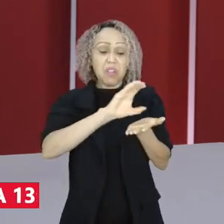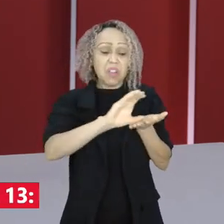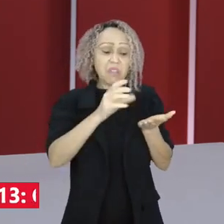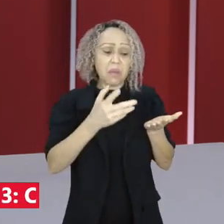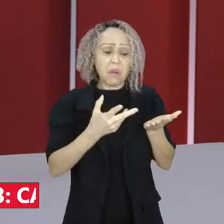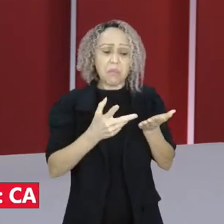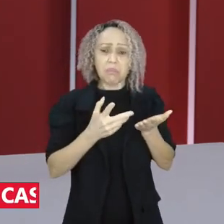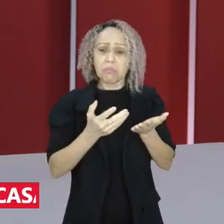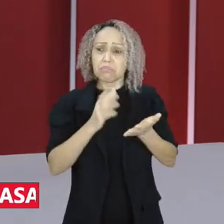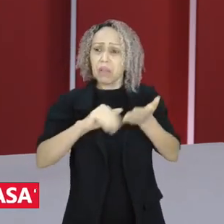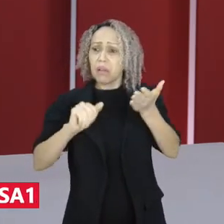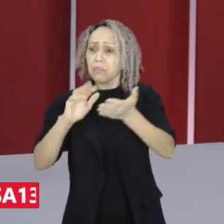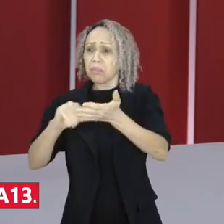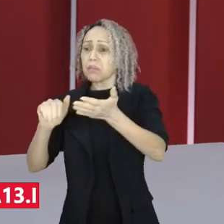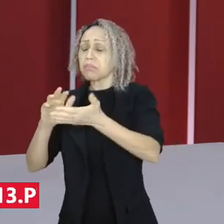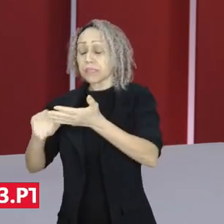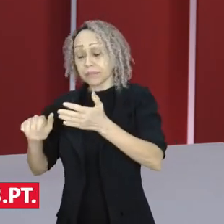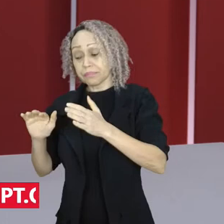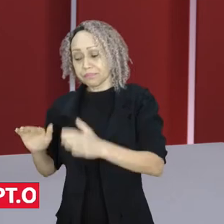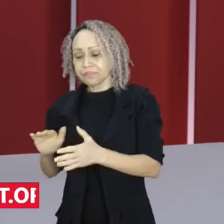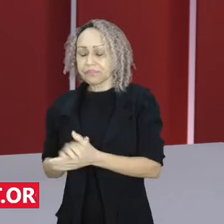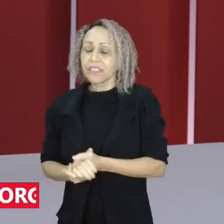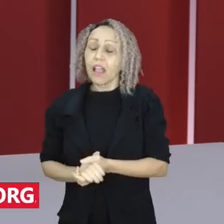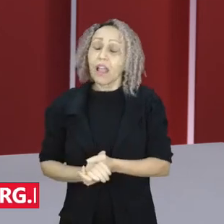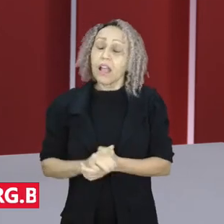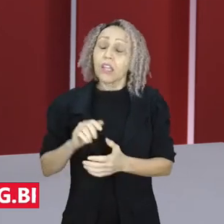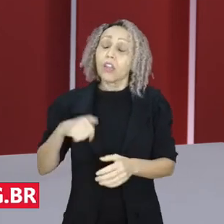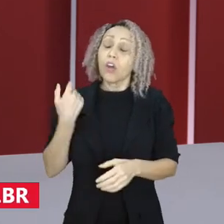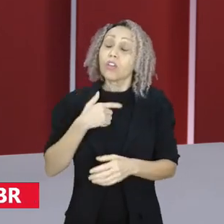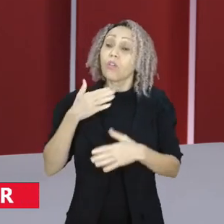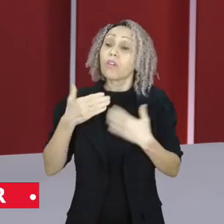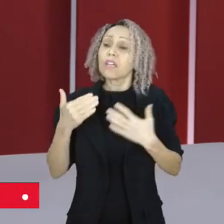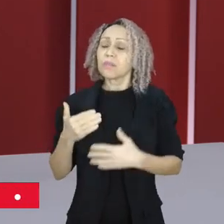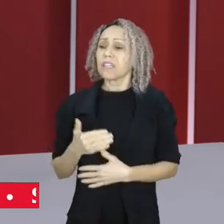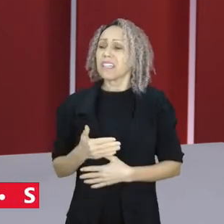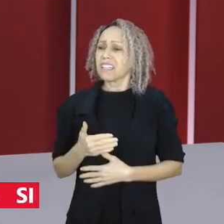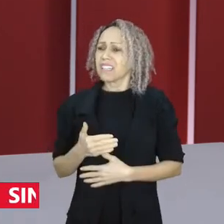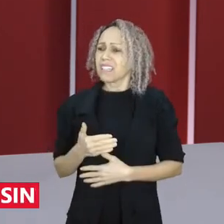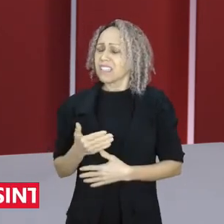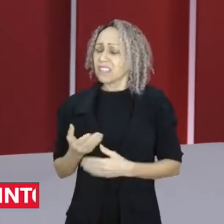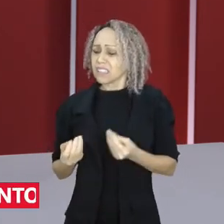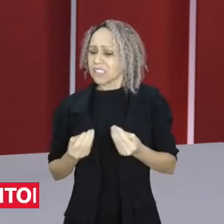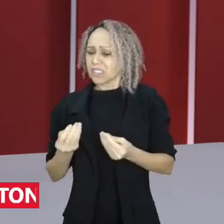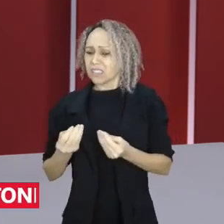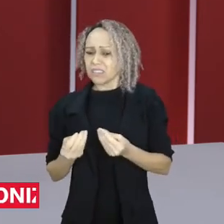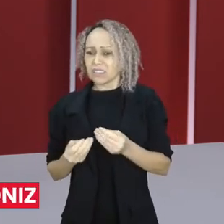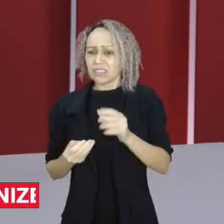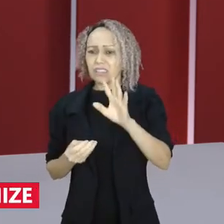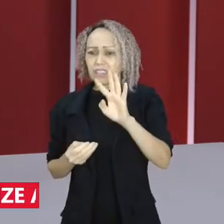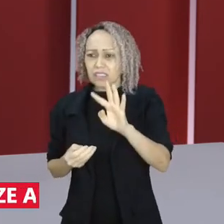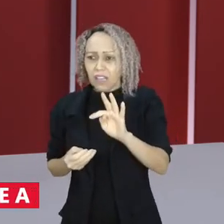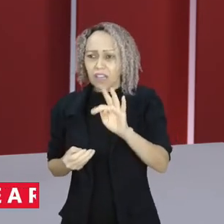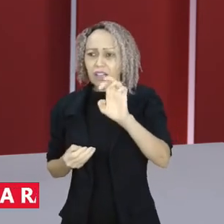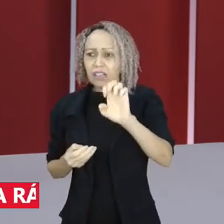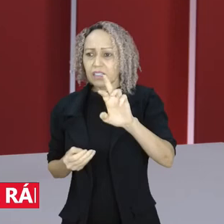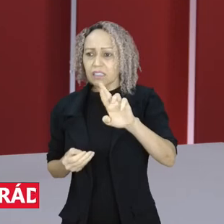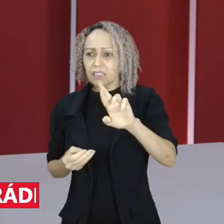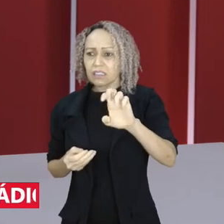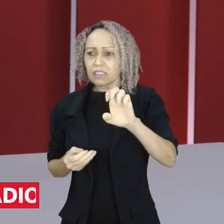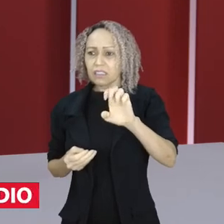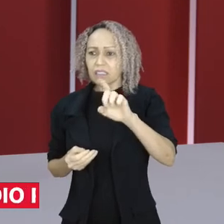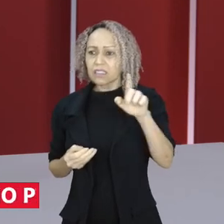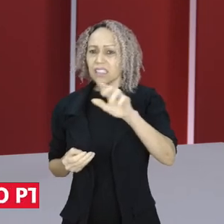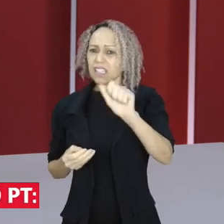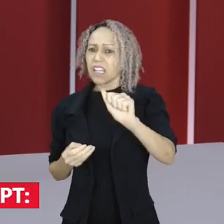quando o governo recuou e a gente conversou exatamente sobre isso dá para confiar nesse recuo ela disse não não dá dito e feito